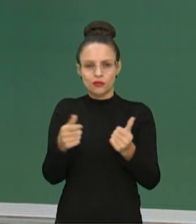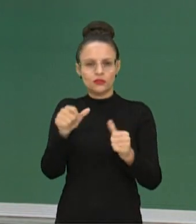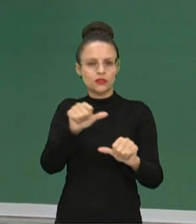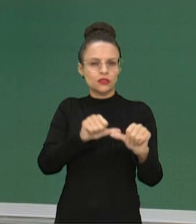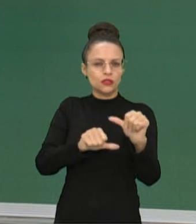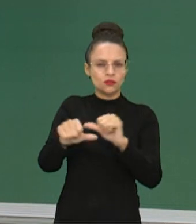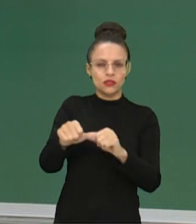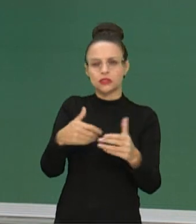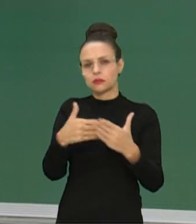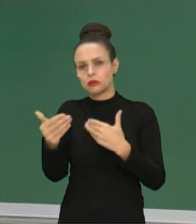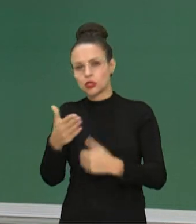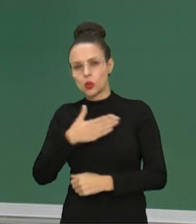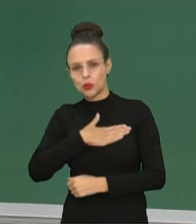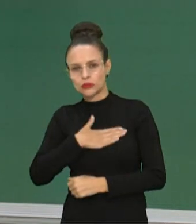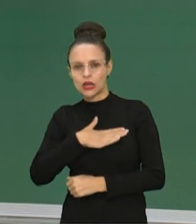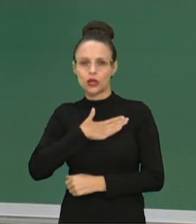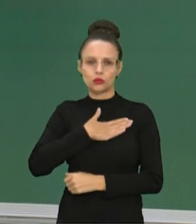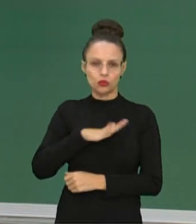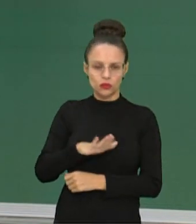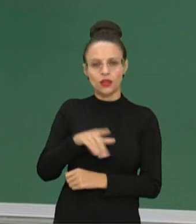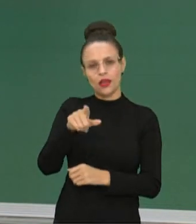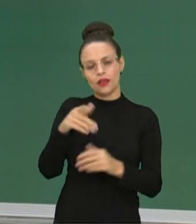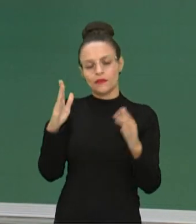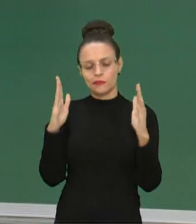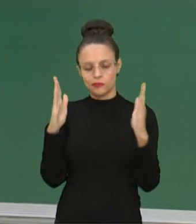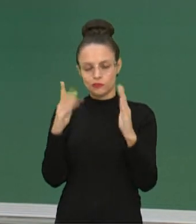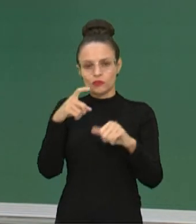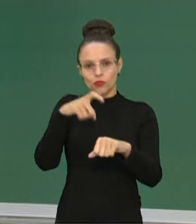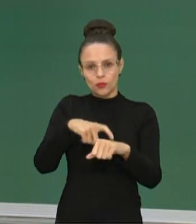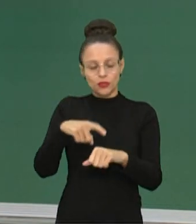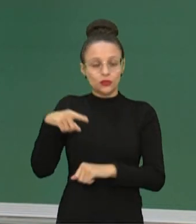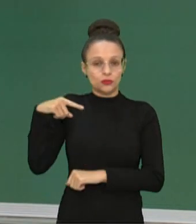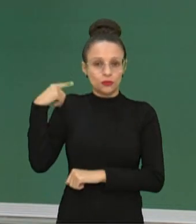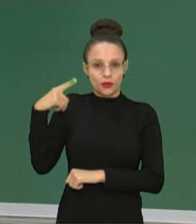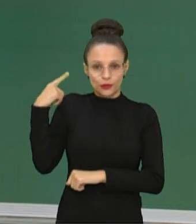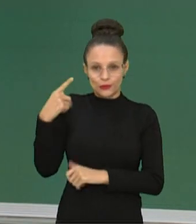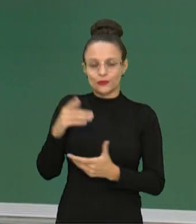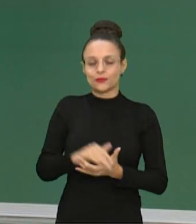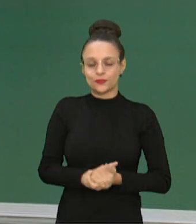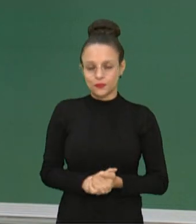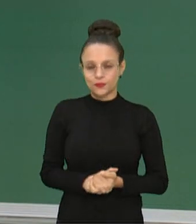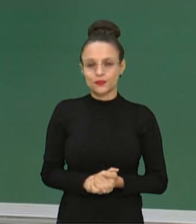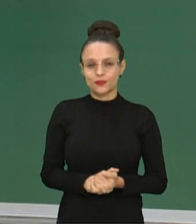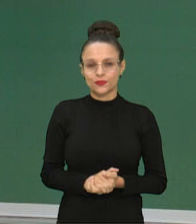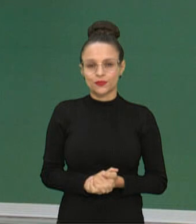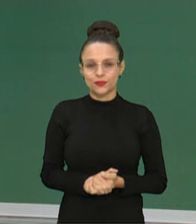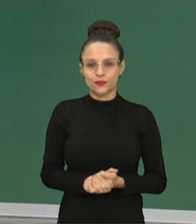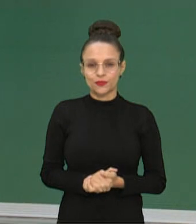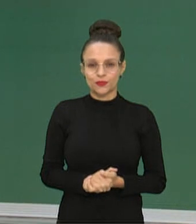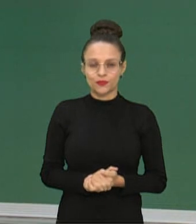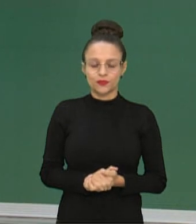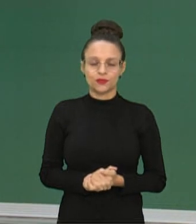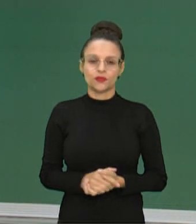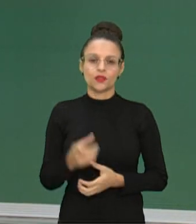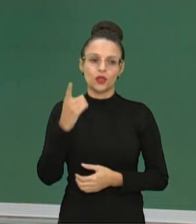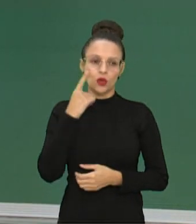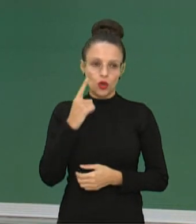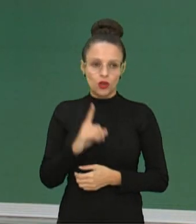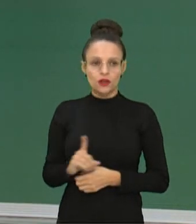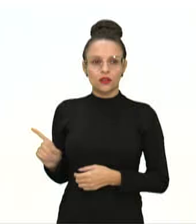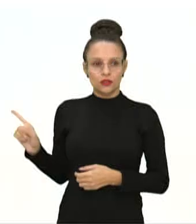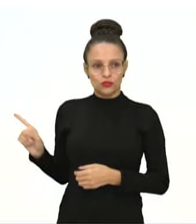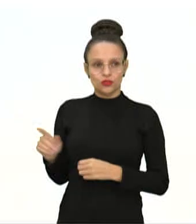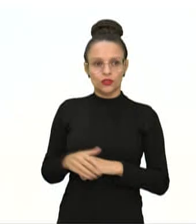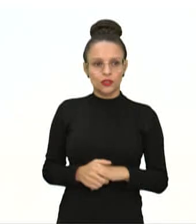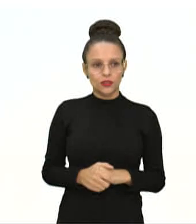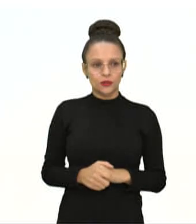de gostar delas ou não. Mas foi um momento muito maluco. Muito bem, olha só, esta